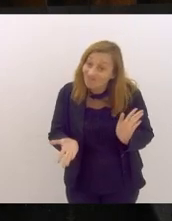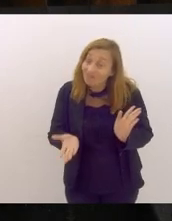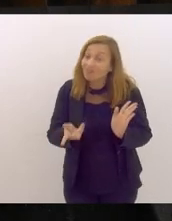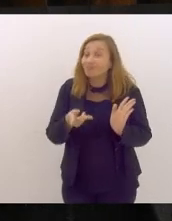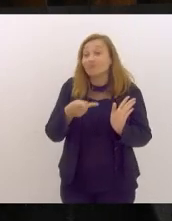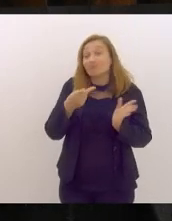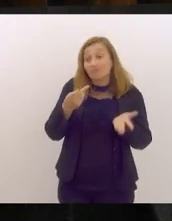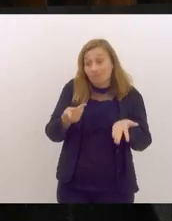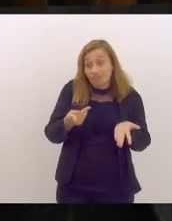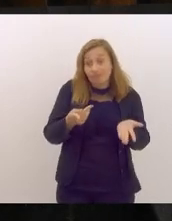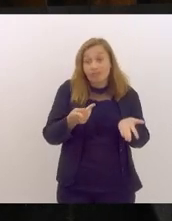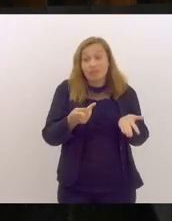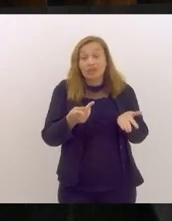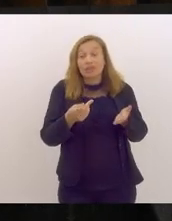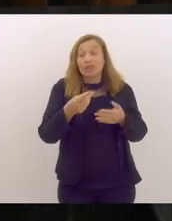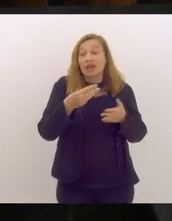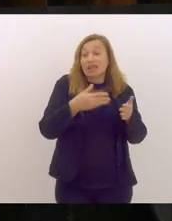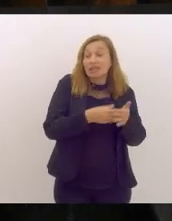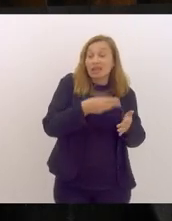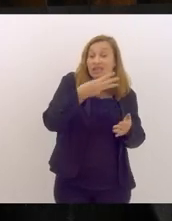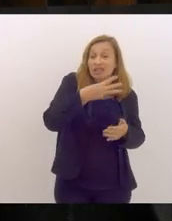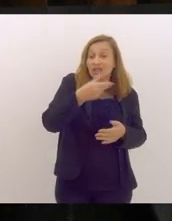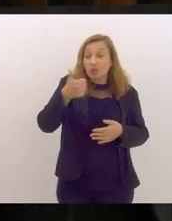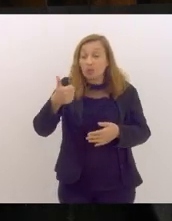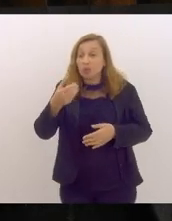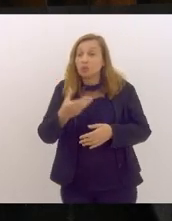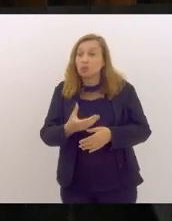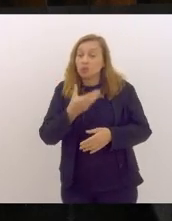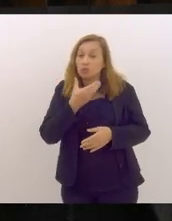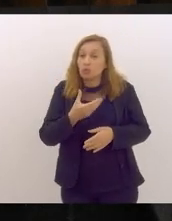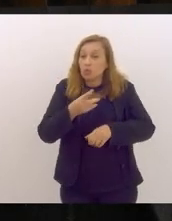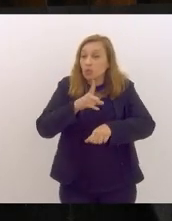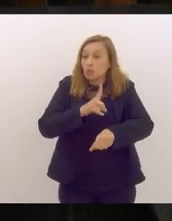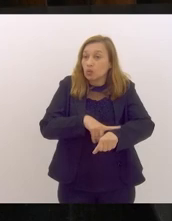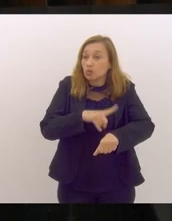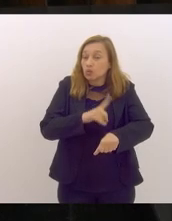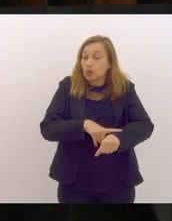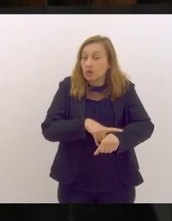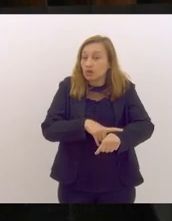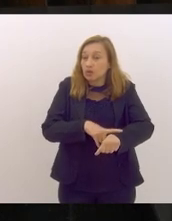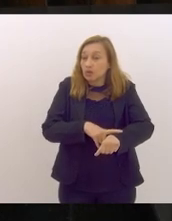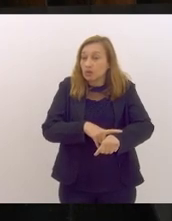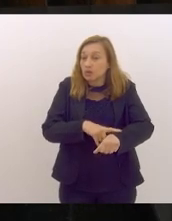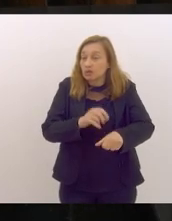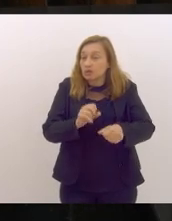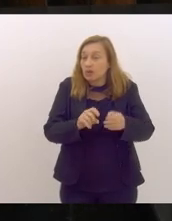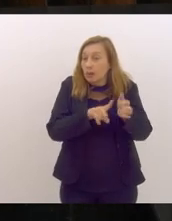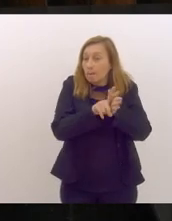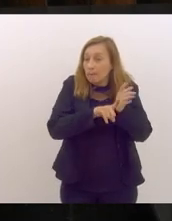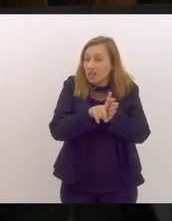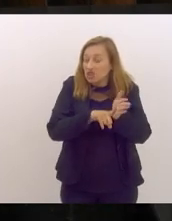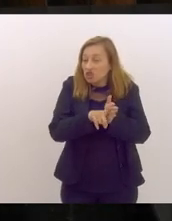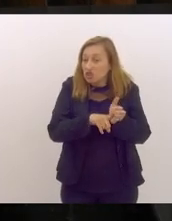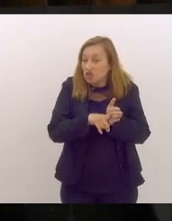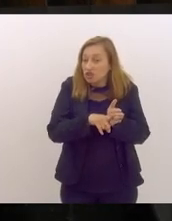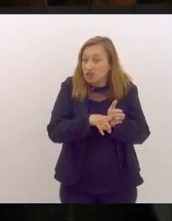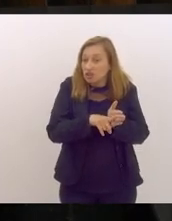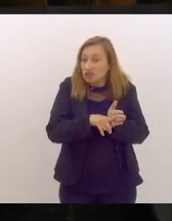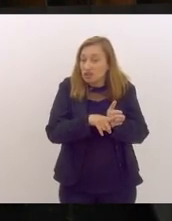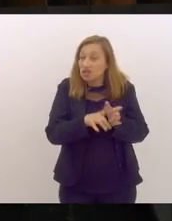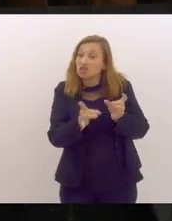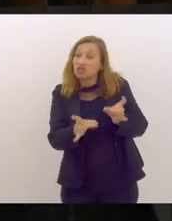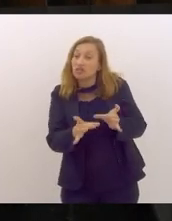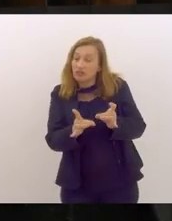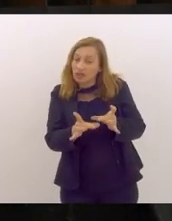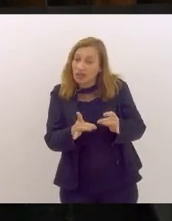dizendo que seria até 31 de dezembro o tempo que ele levaria para fazer pesquisa de mercado, quando a